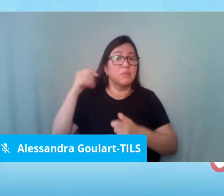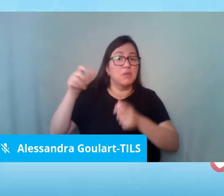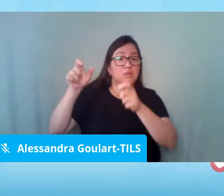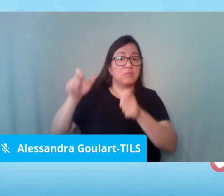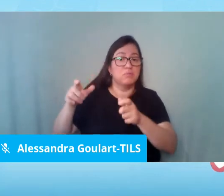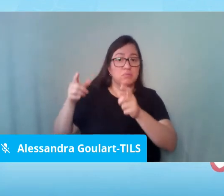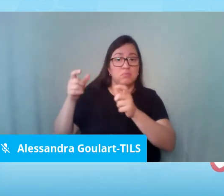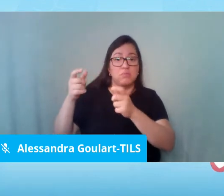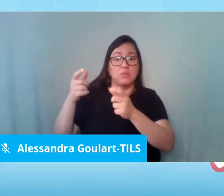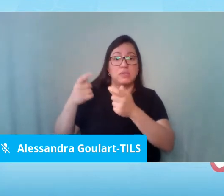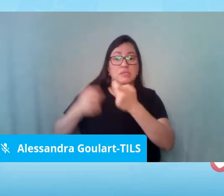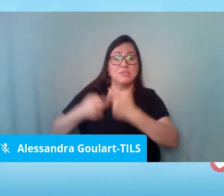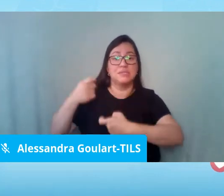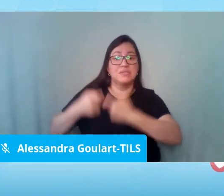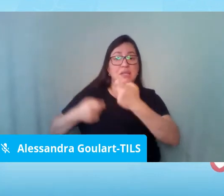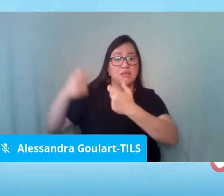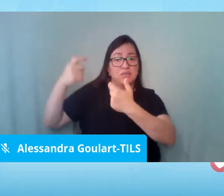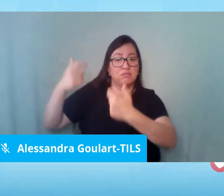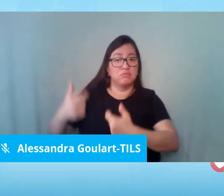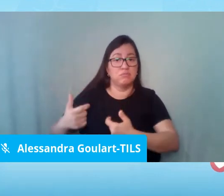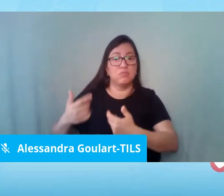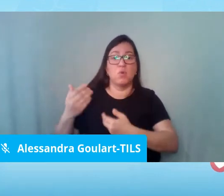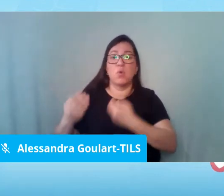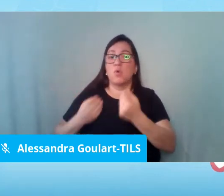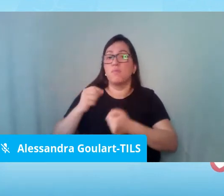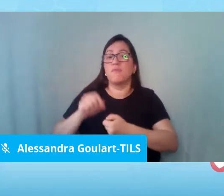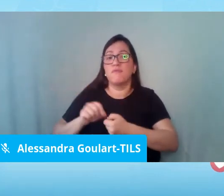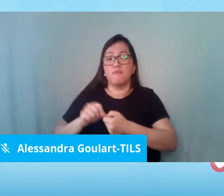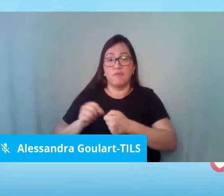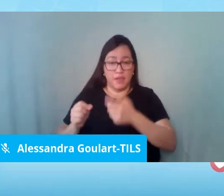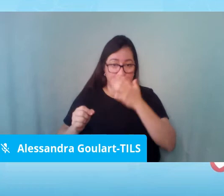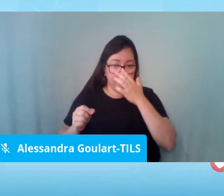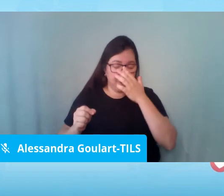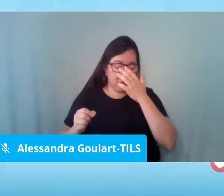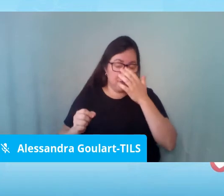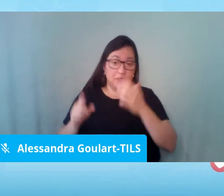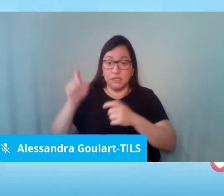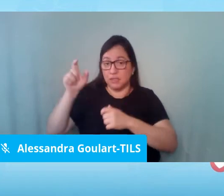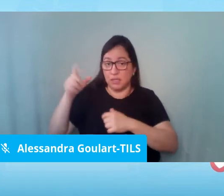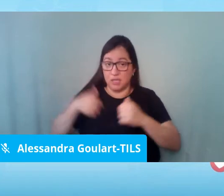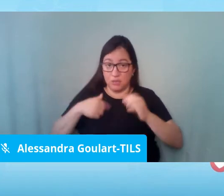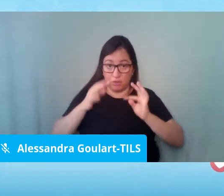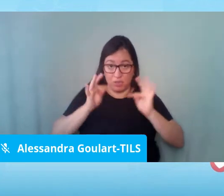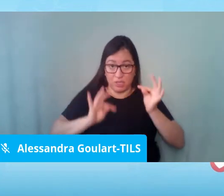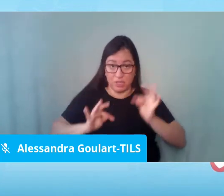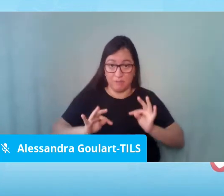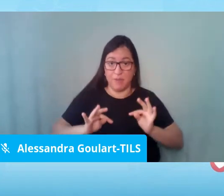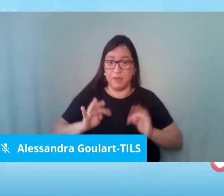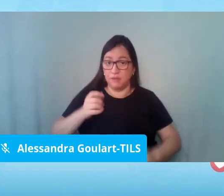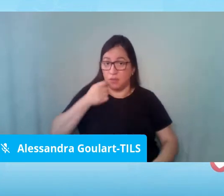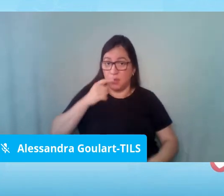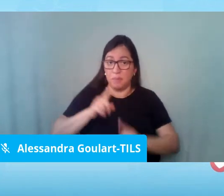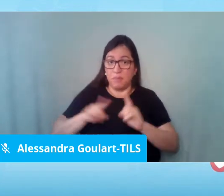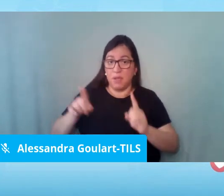discussão que eu acho que é muito importante a gente pensar, que é quando a gente como profissional da saúde tem dificuldade, né, de falar sobre